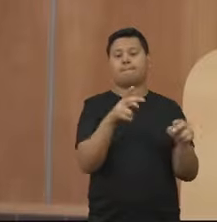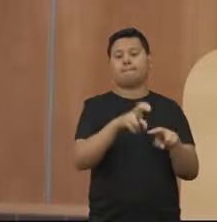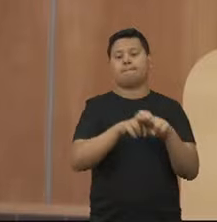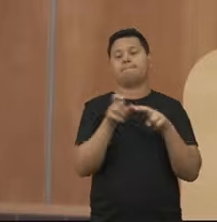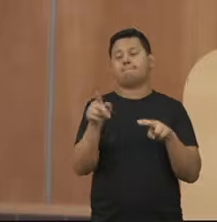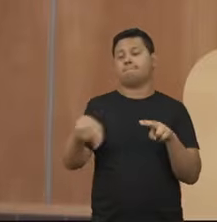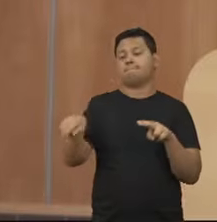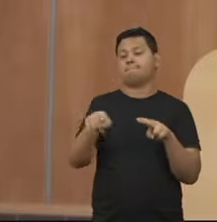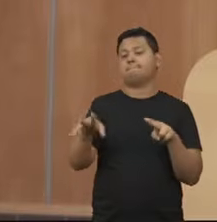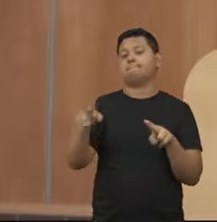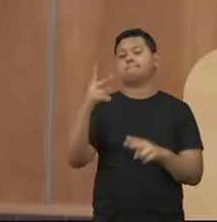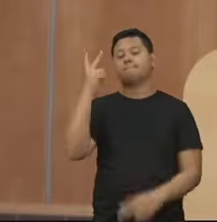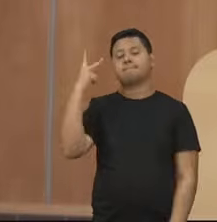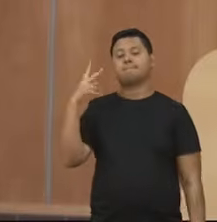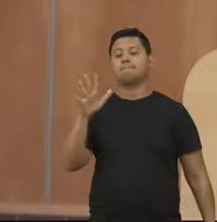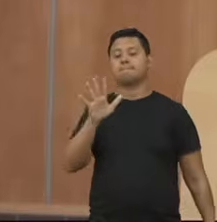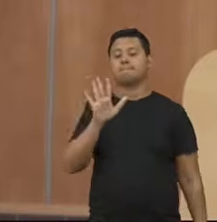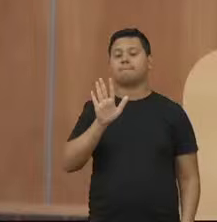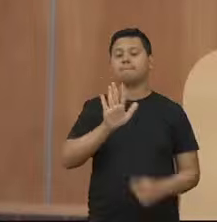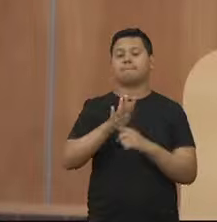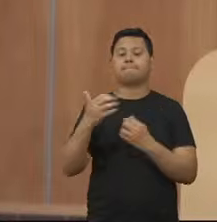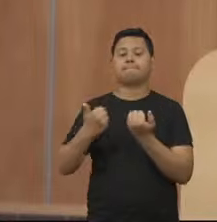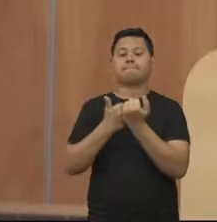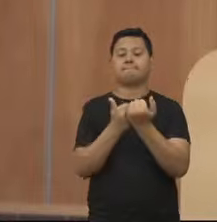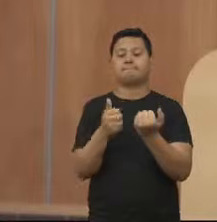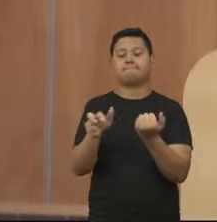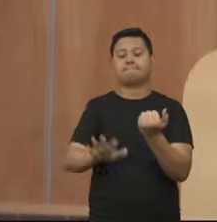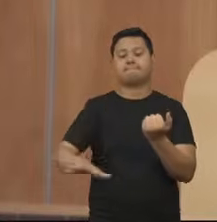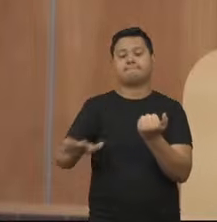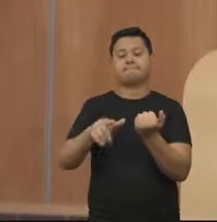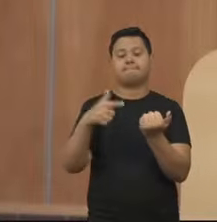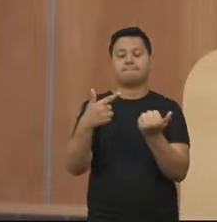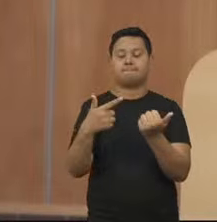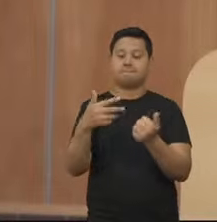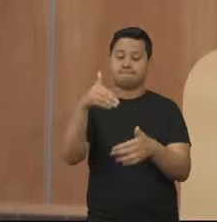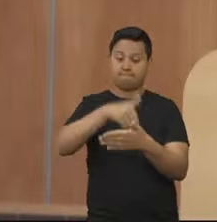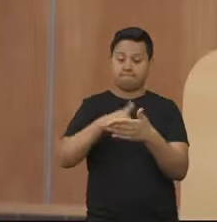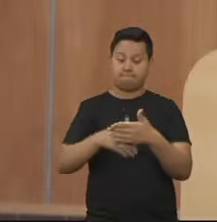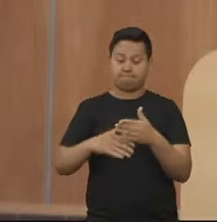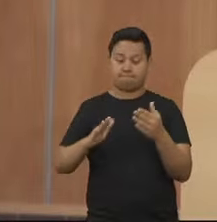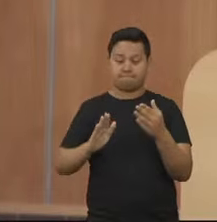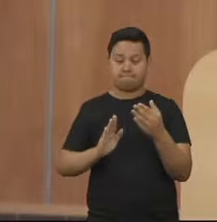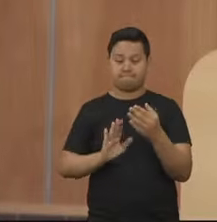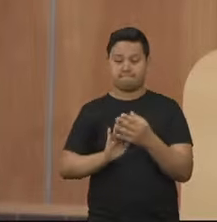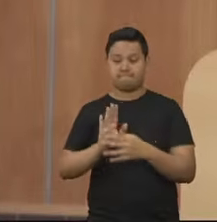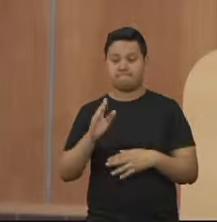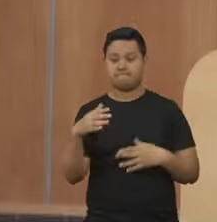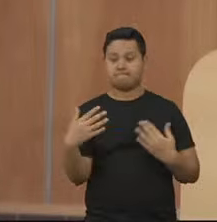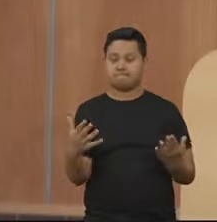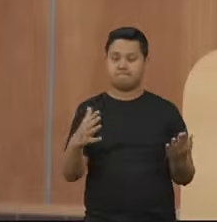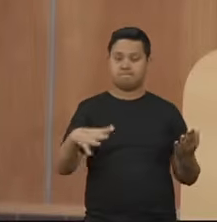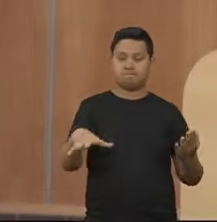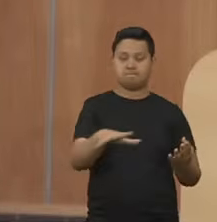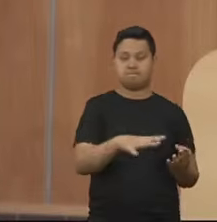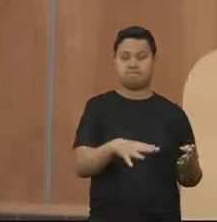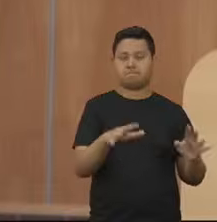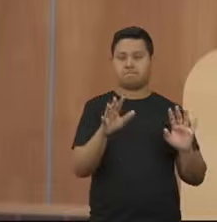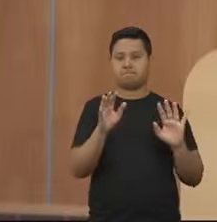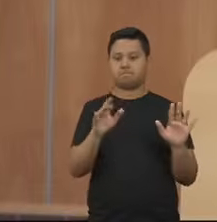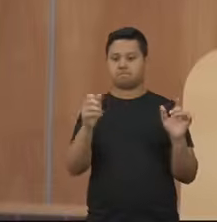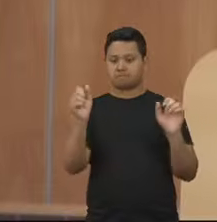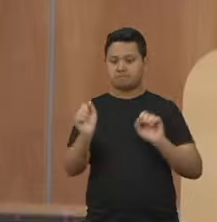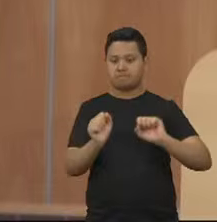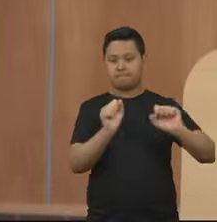senhores vereadores, eu venho pedir o apoio de vocês para que vocês votem favorável. E a gente, assim como eu sempre falo,